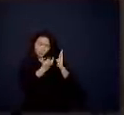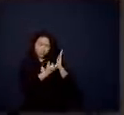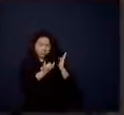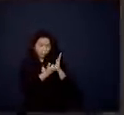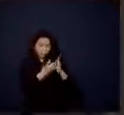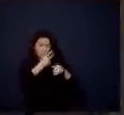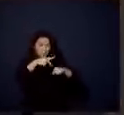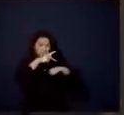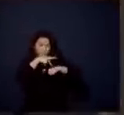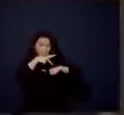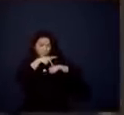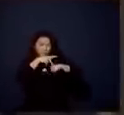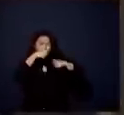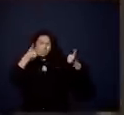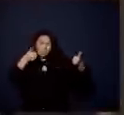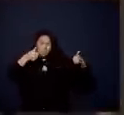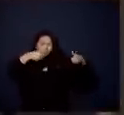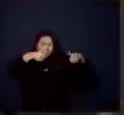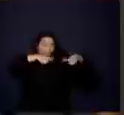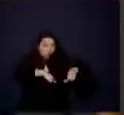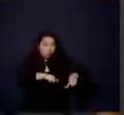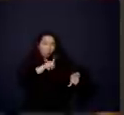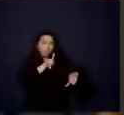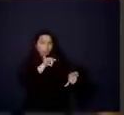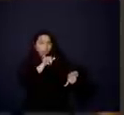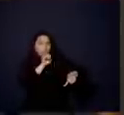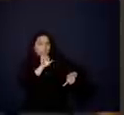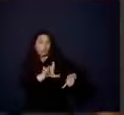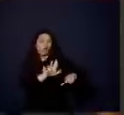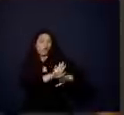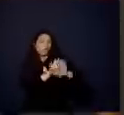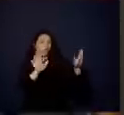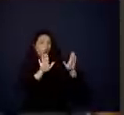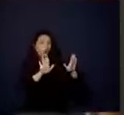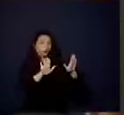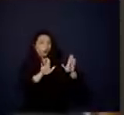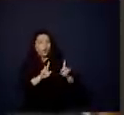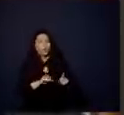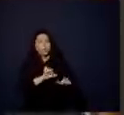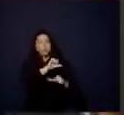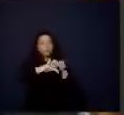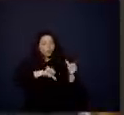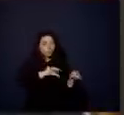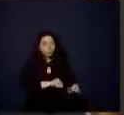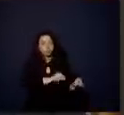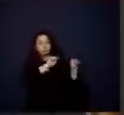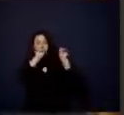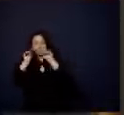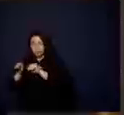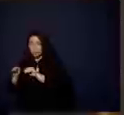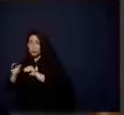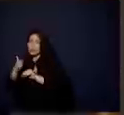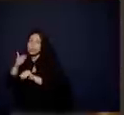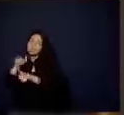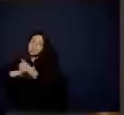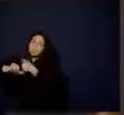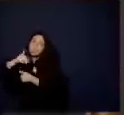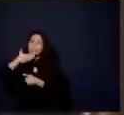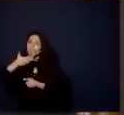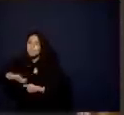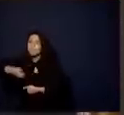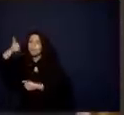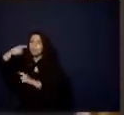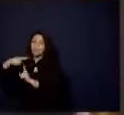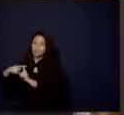do consumo do mundo para um modelo que seria talvez não melhor mas certamente um dos melhores do mundo com efeito muito